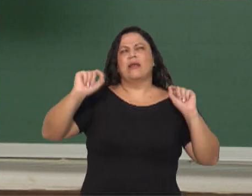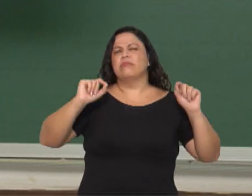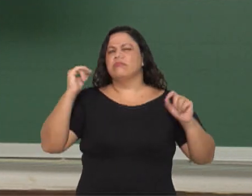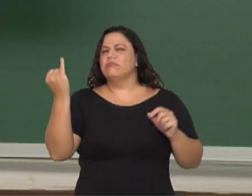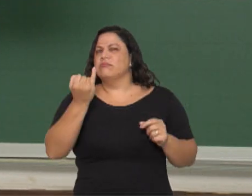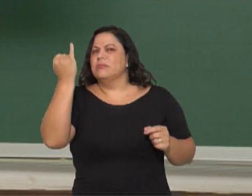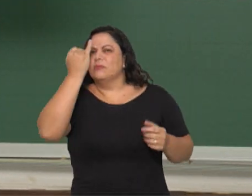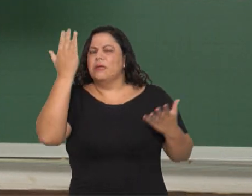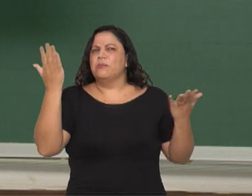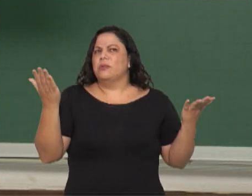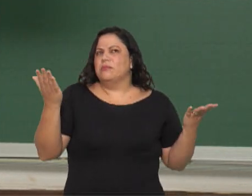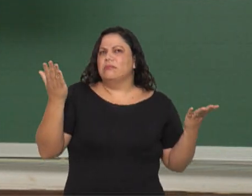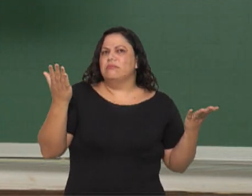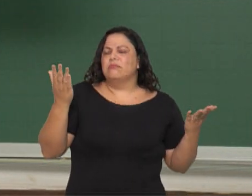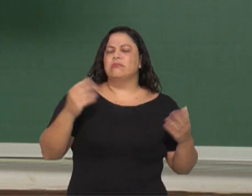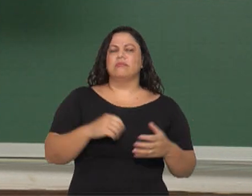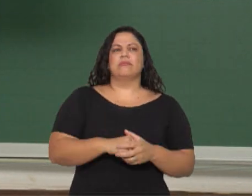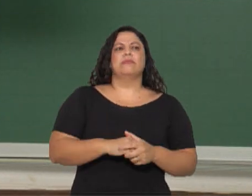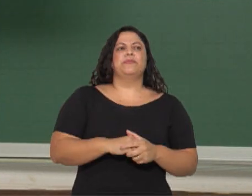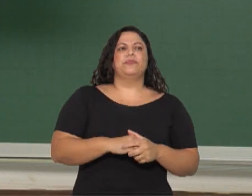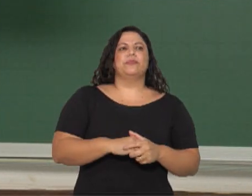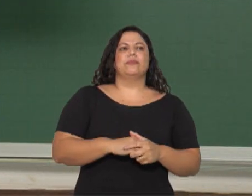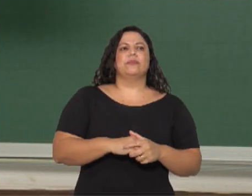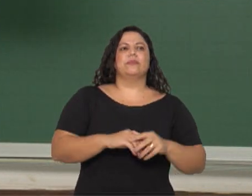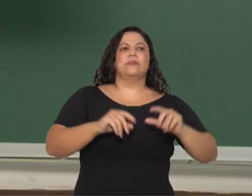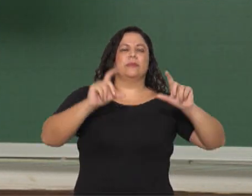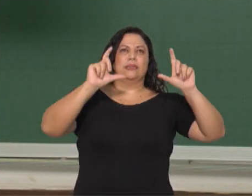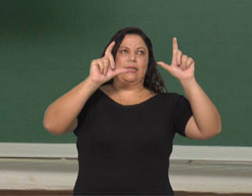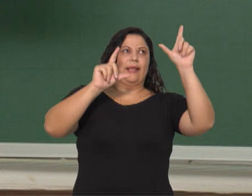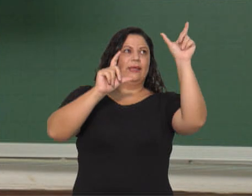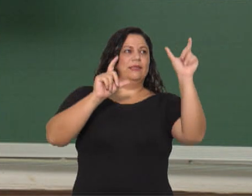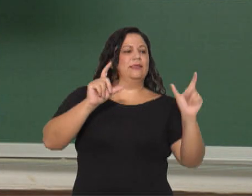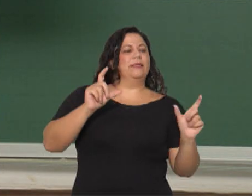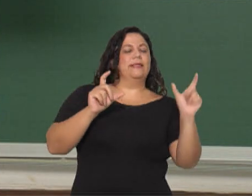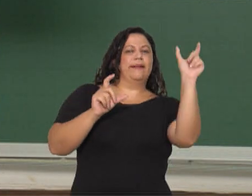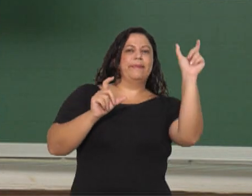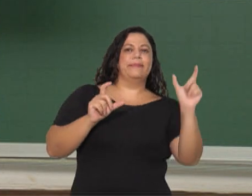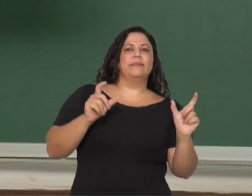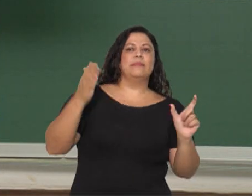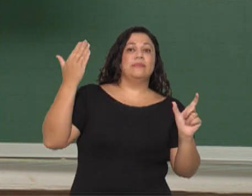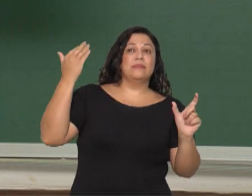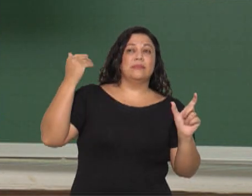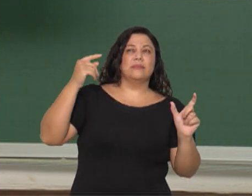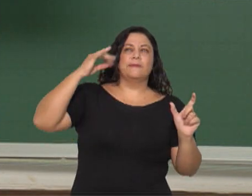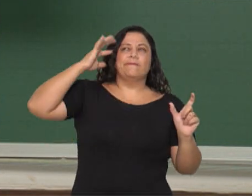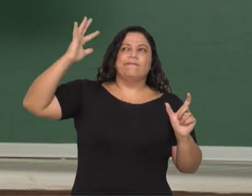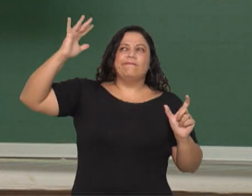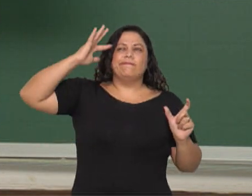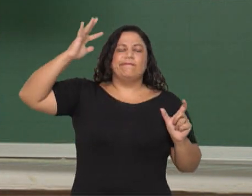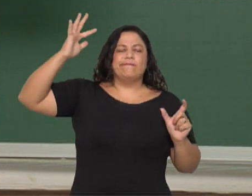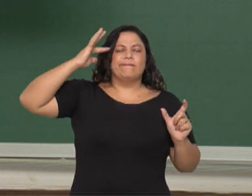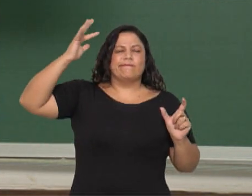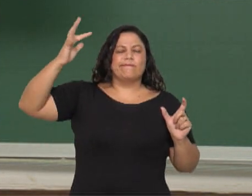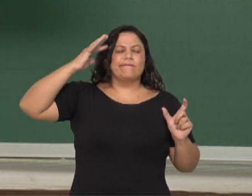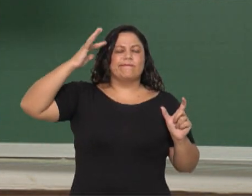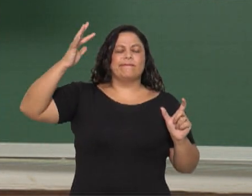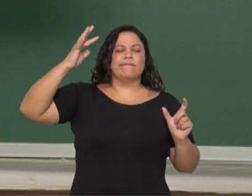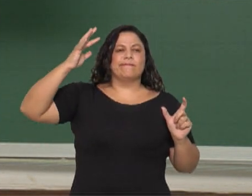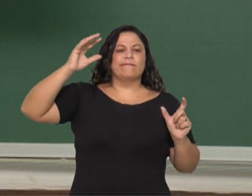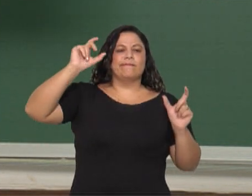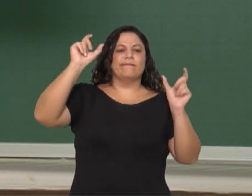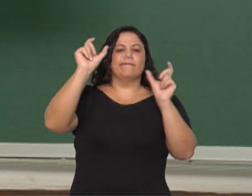importante, da tabelinha anterior, e procurar fazer aquela reflexão, fazendo a